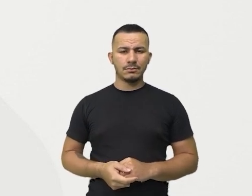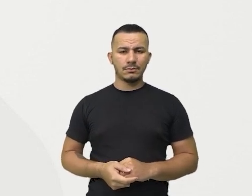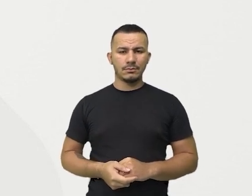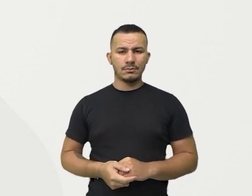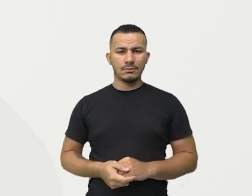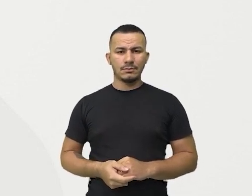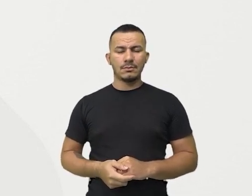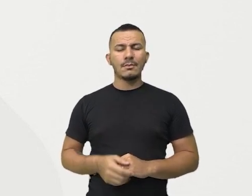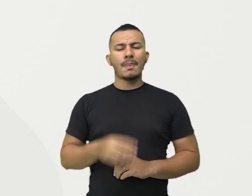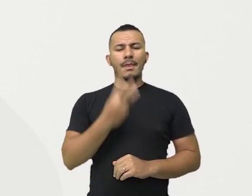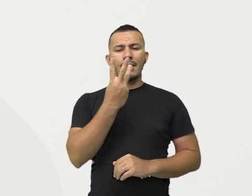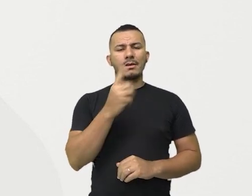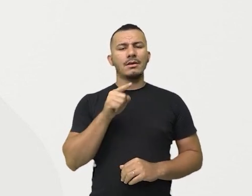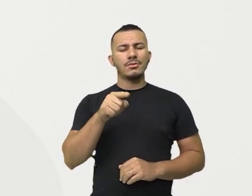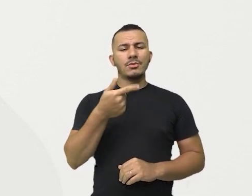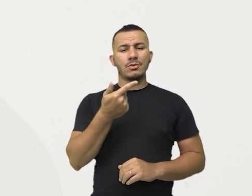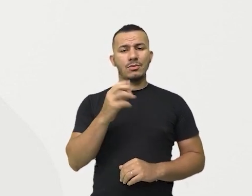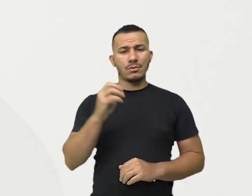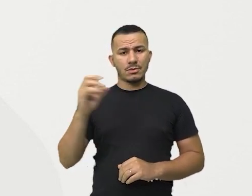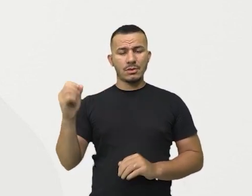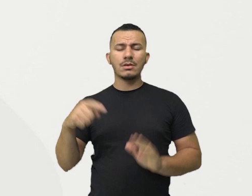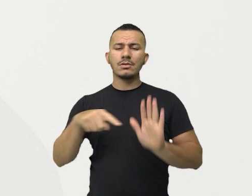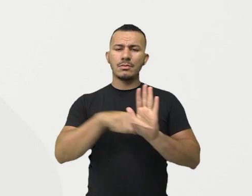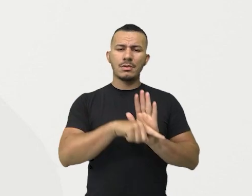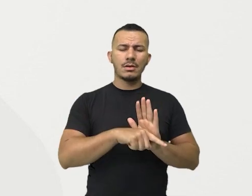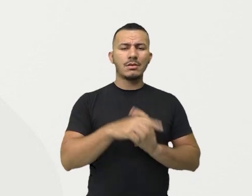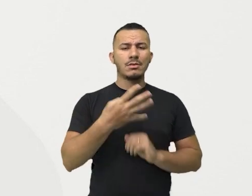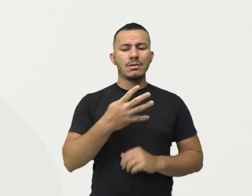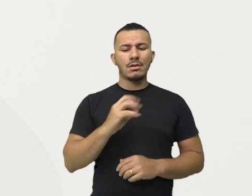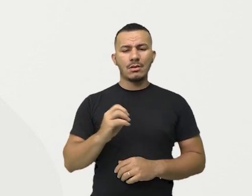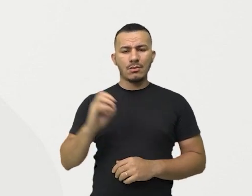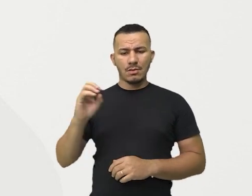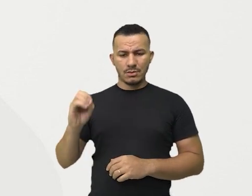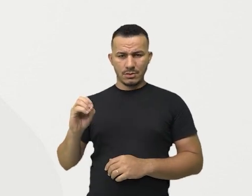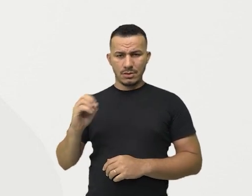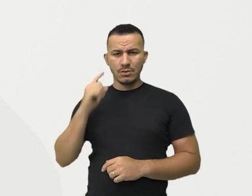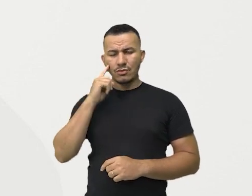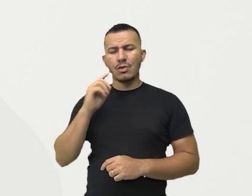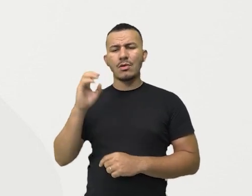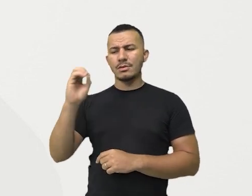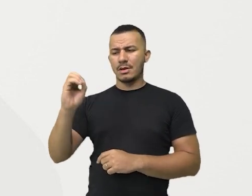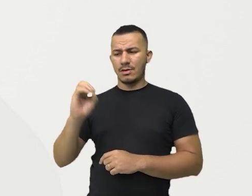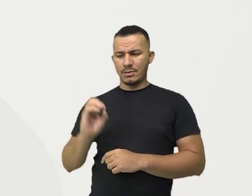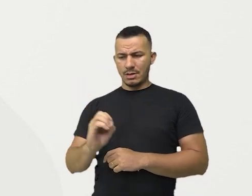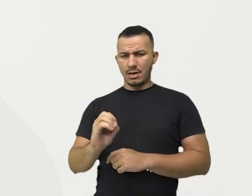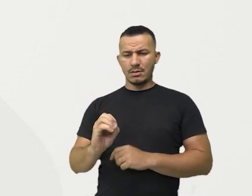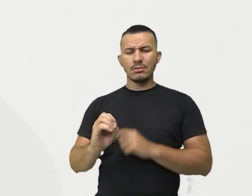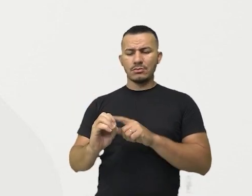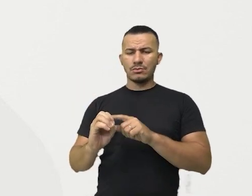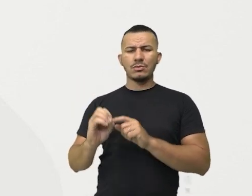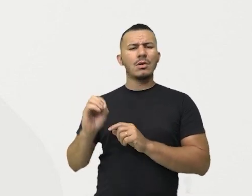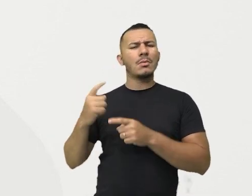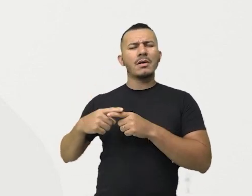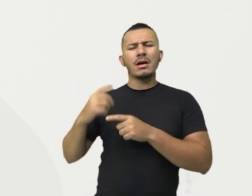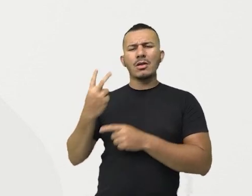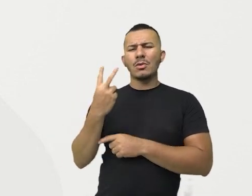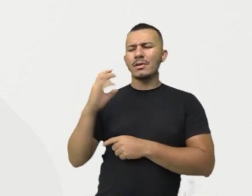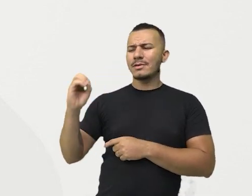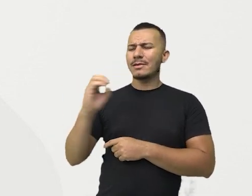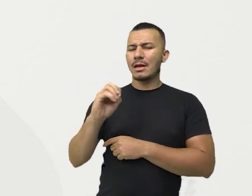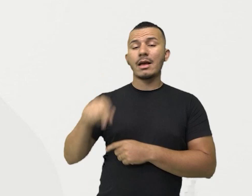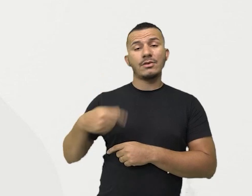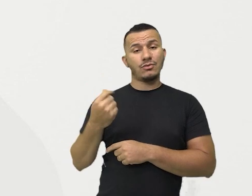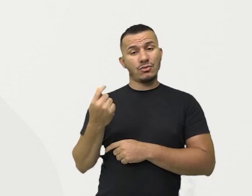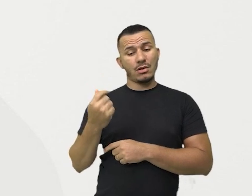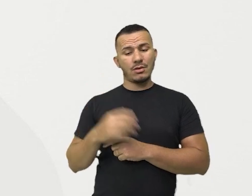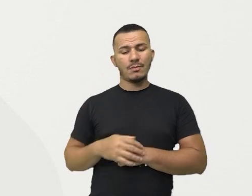Subtrai 3.200 menos 400, ficamos então, não tem esse 0, pessoal, porque é dinheiro, tá? 0 menos 0, dá 0,